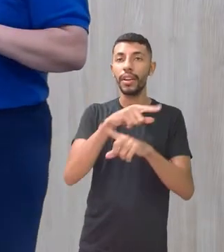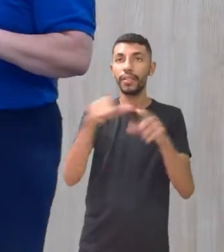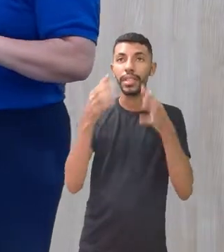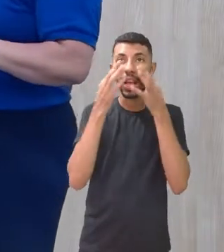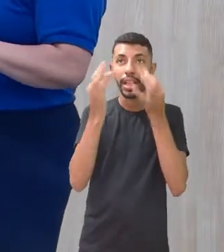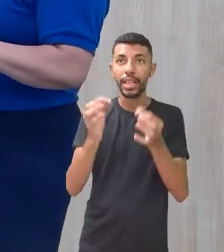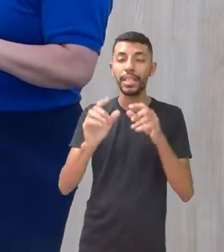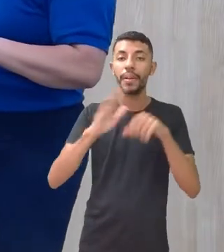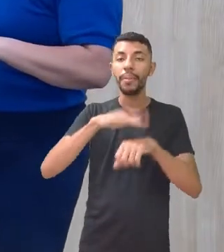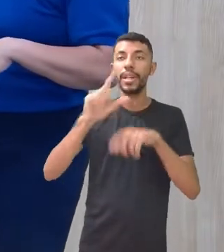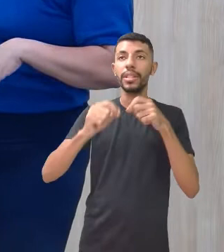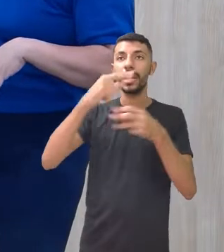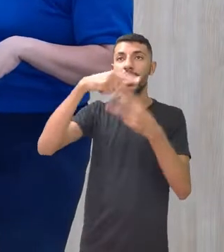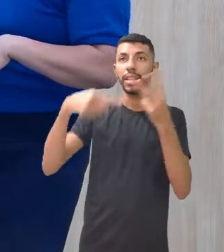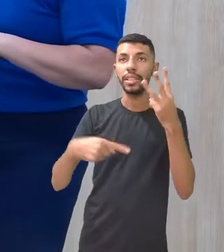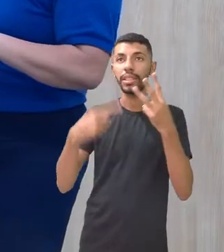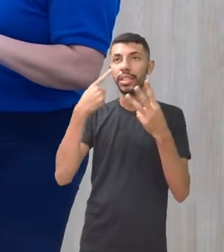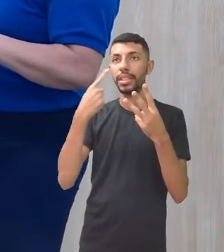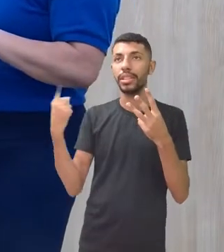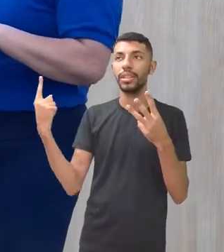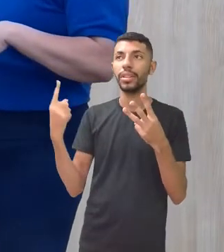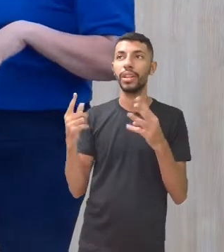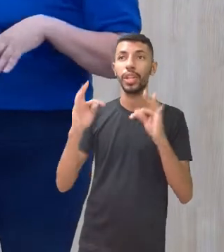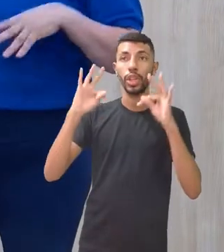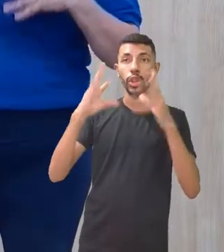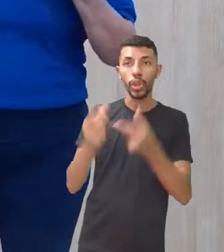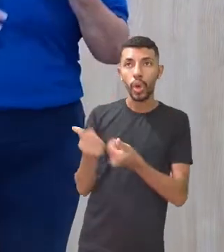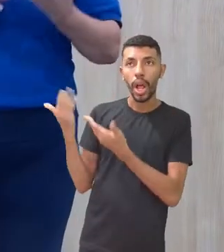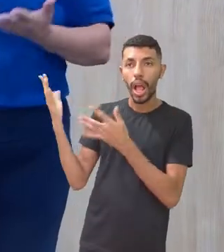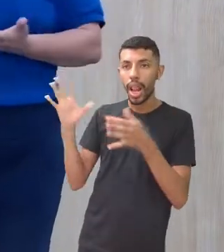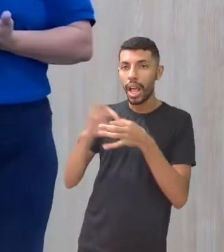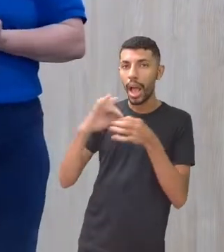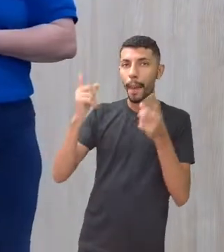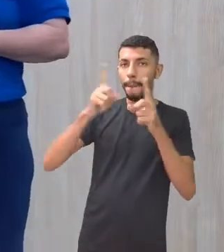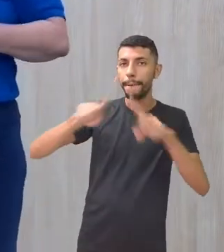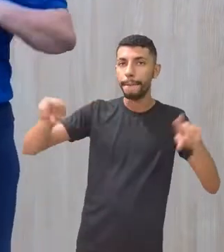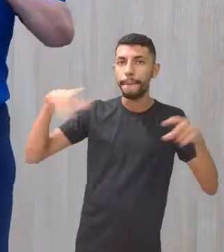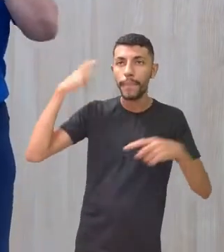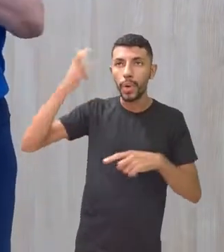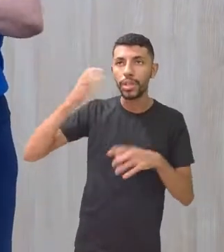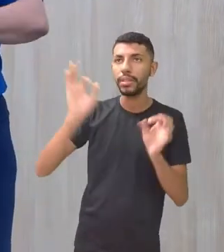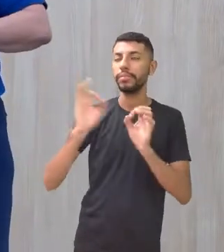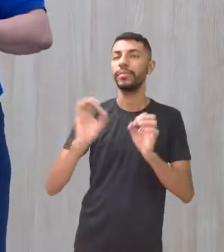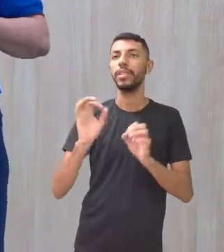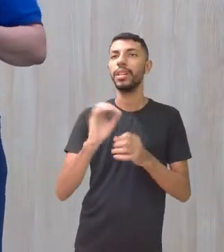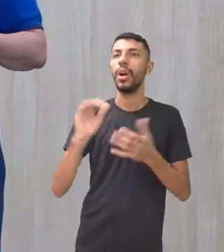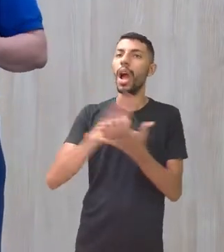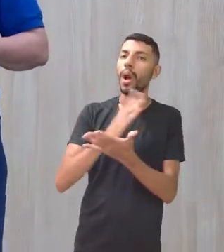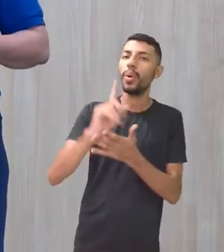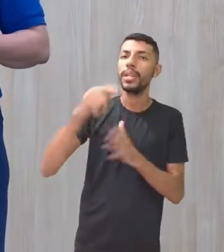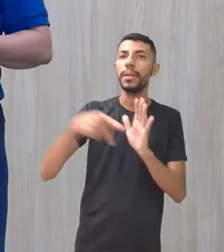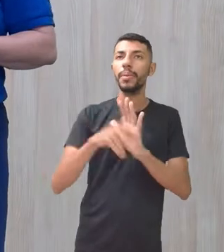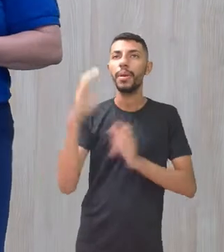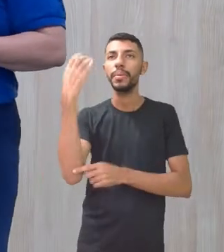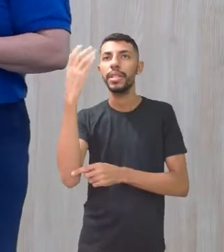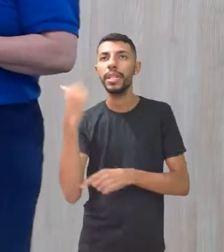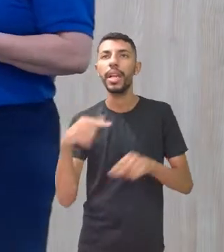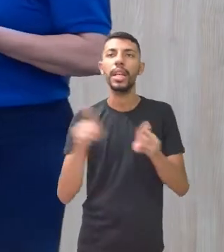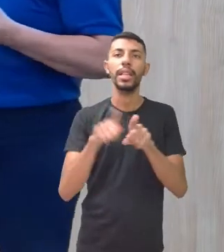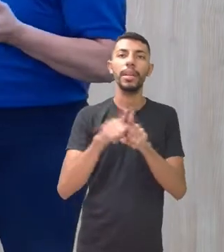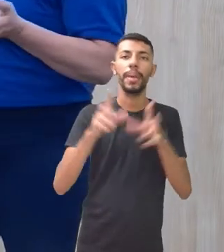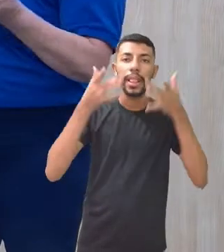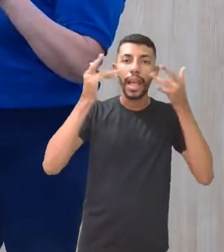música. Nem todas essas estão ligadas à música, algumas são do teatro, das ciências, ok?